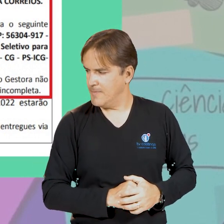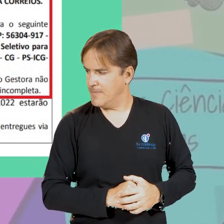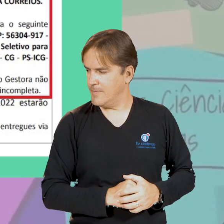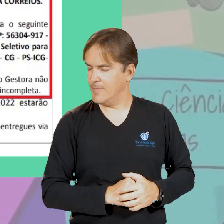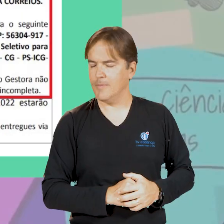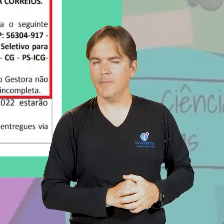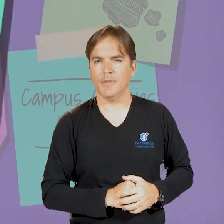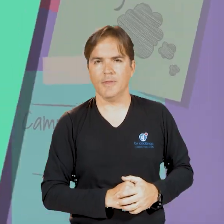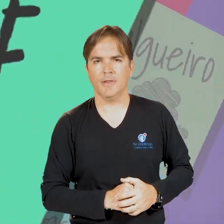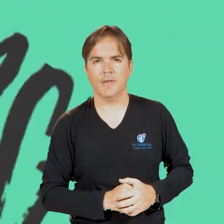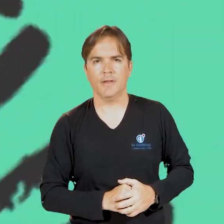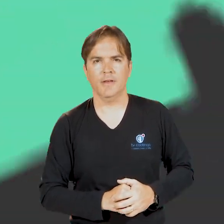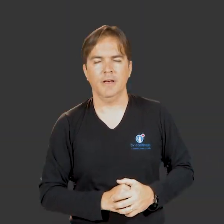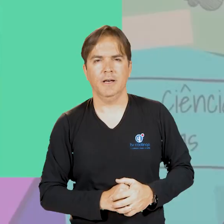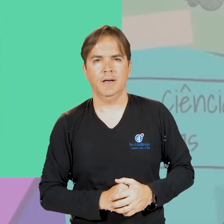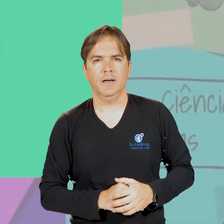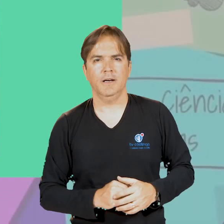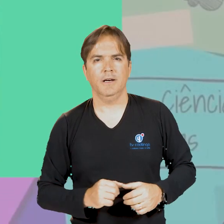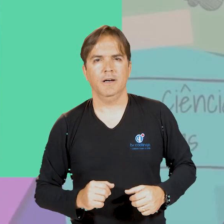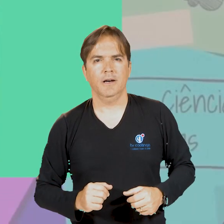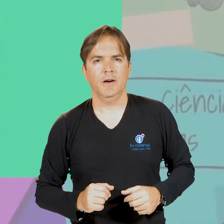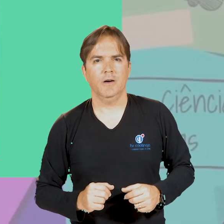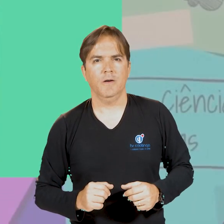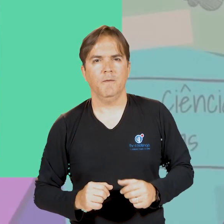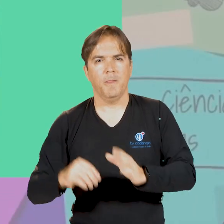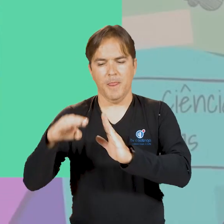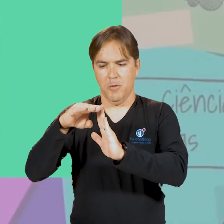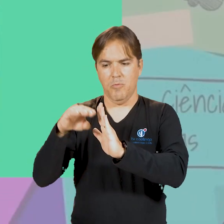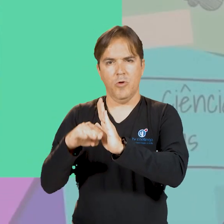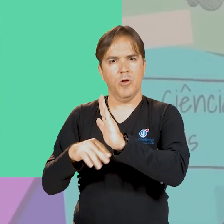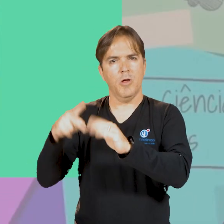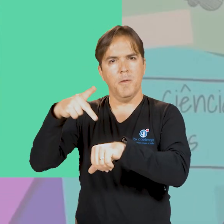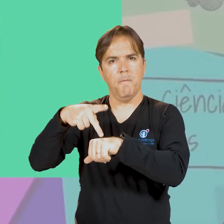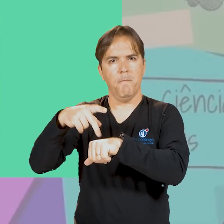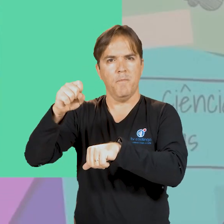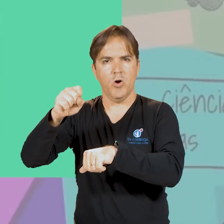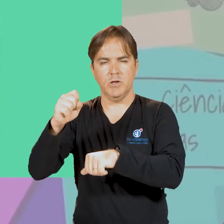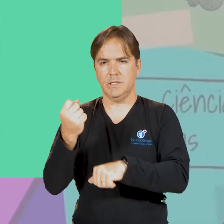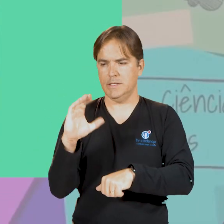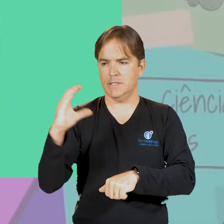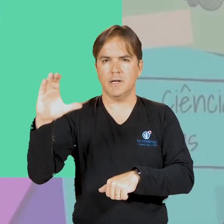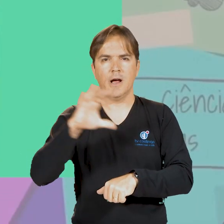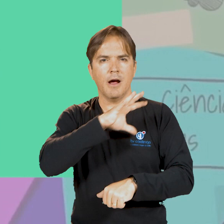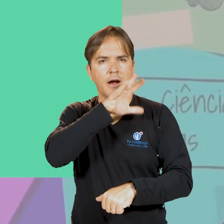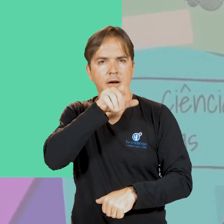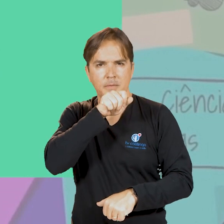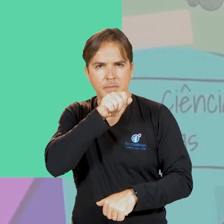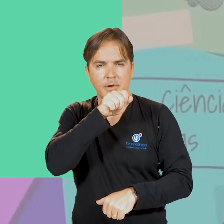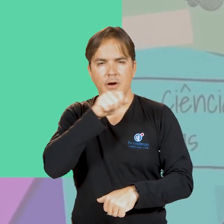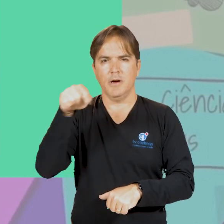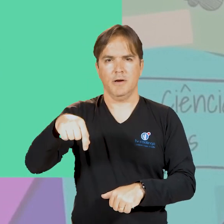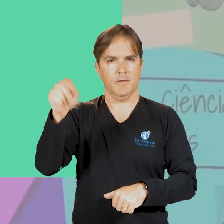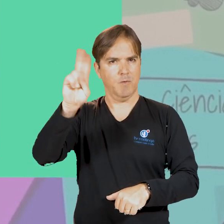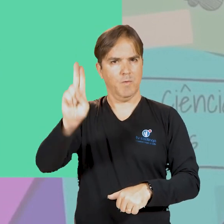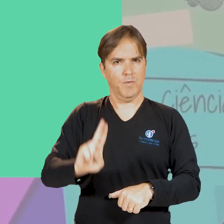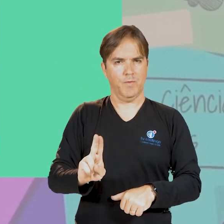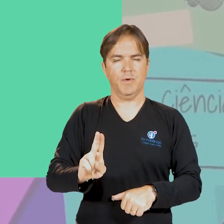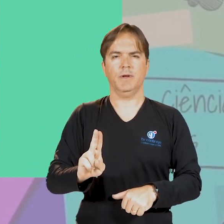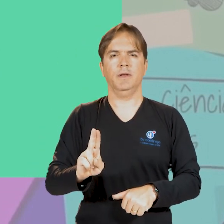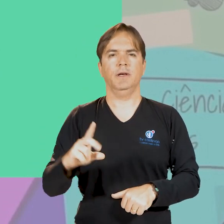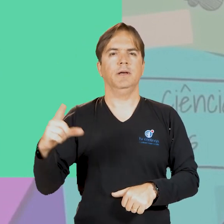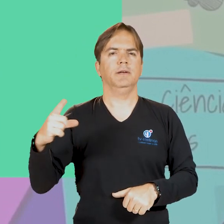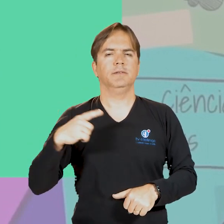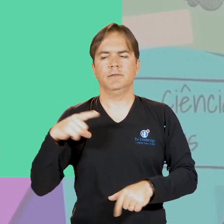3 o programa de pós-graduação em ciência animal da univasf